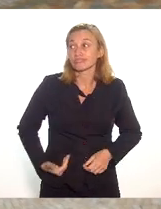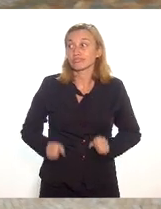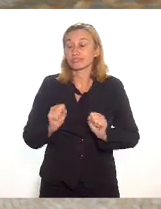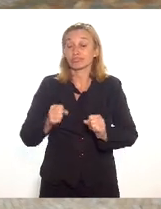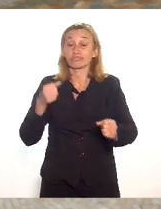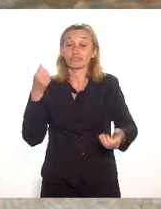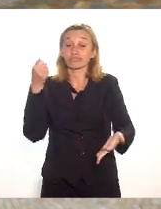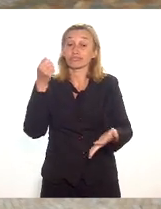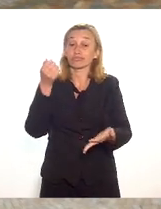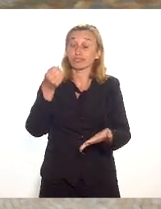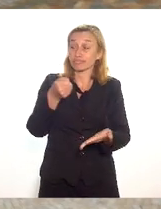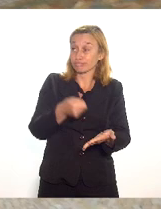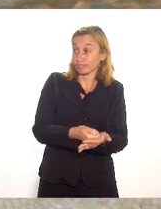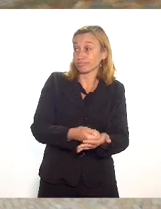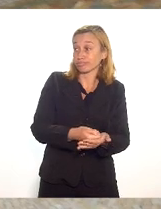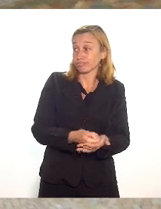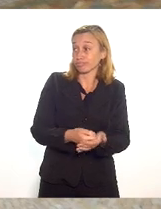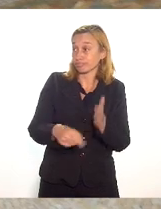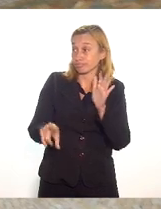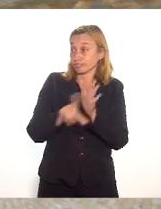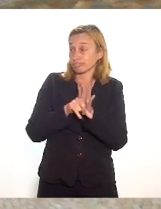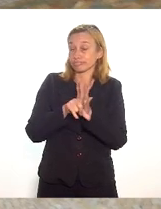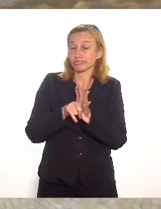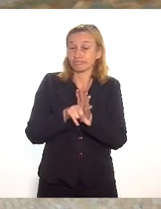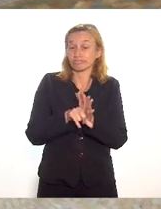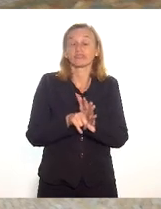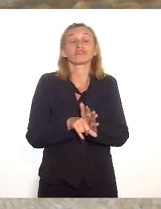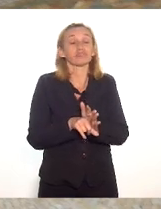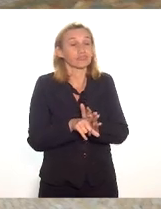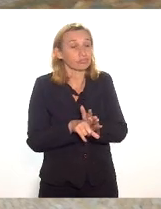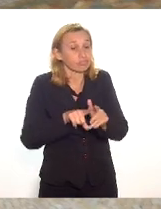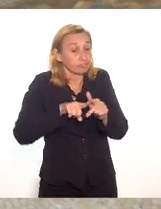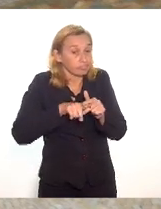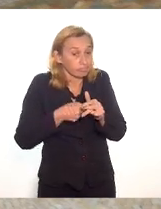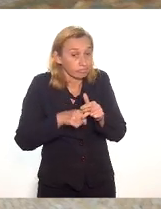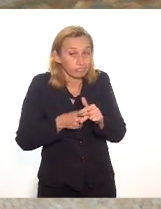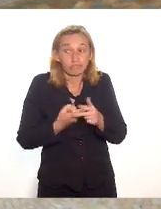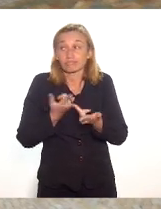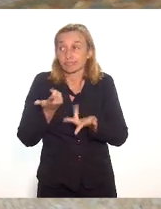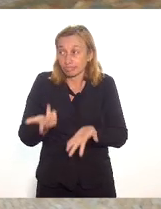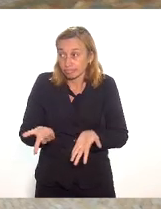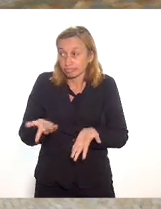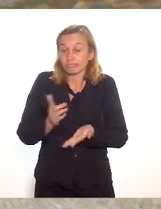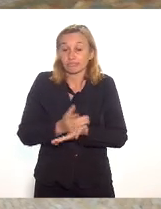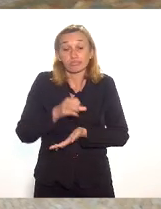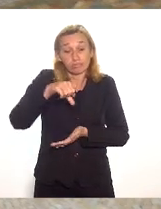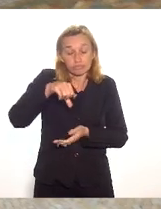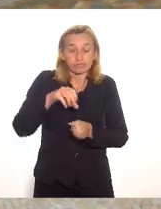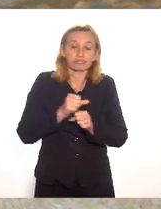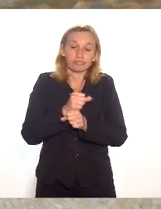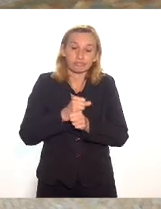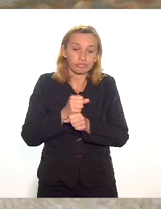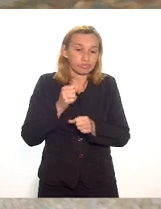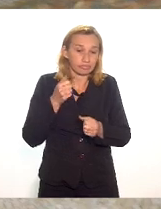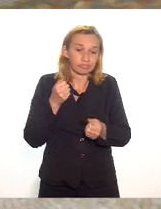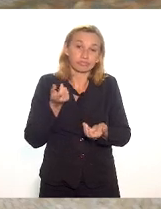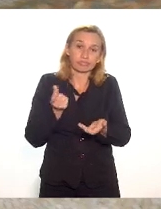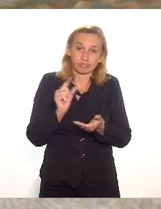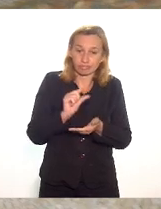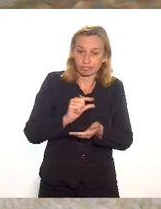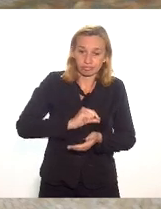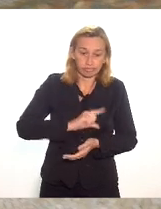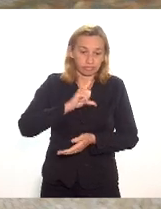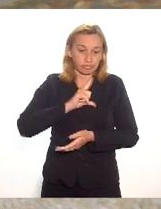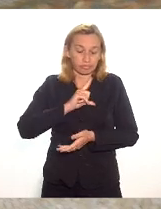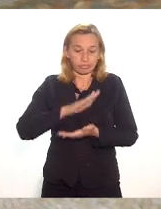cumprir a lei, pelo menos reajustando. São 9 anos sem reajuste. E eu vi